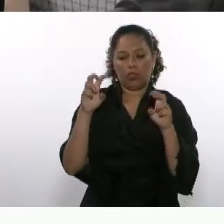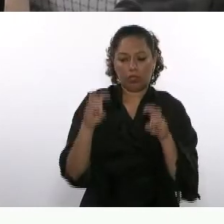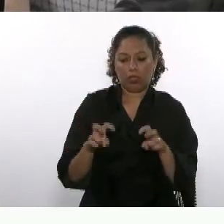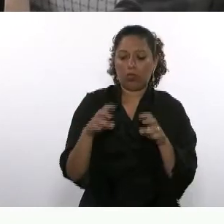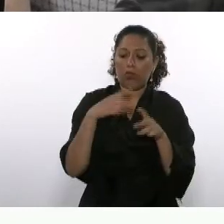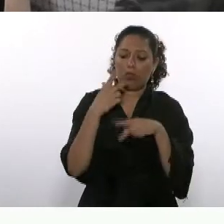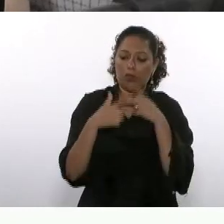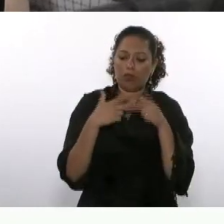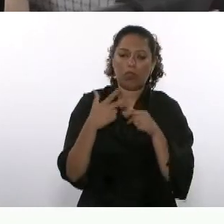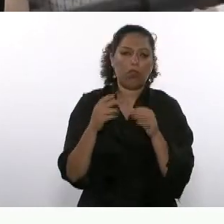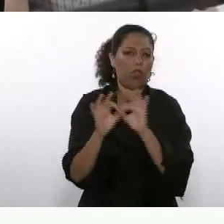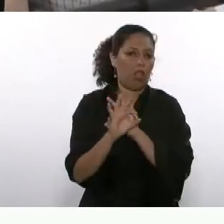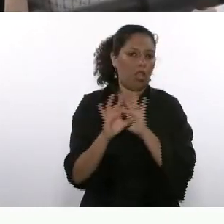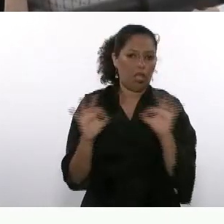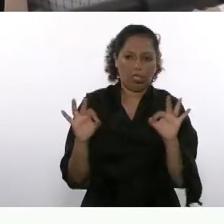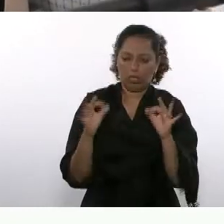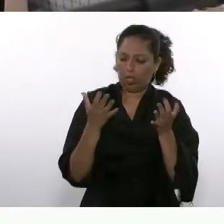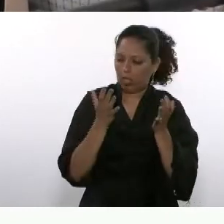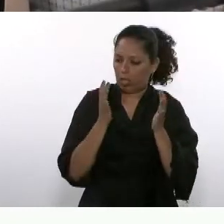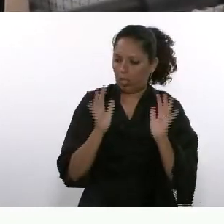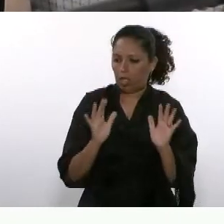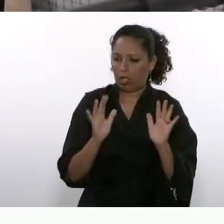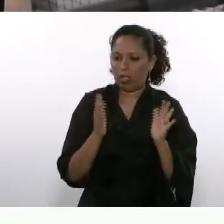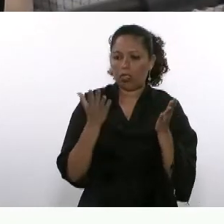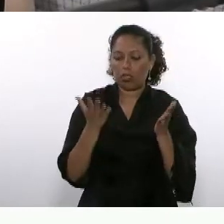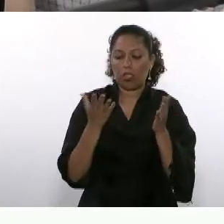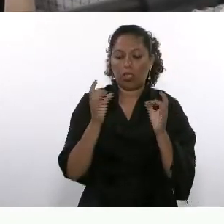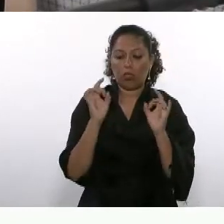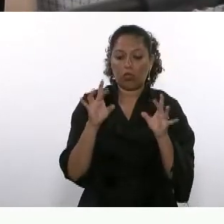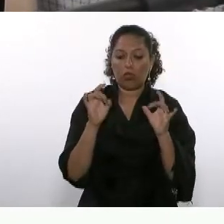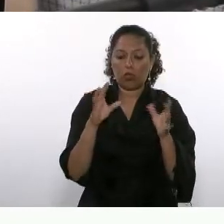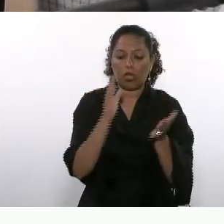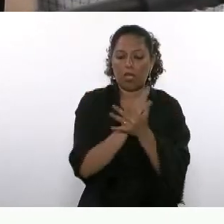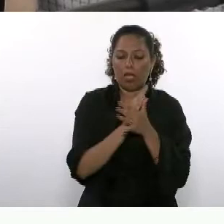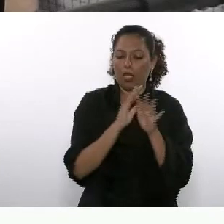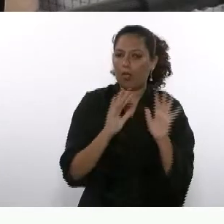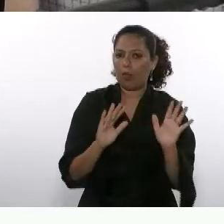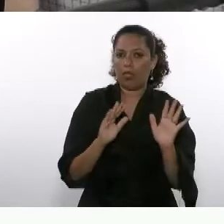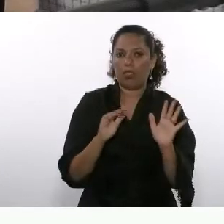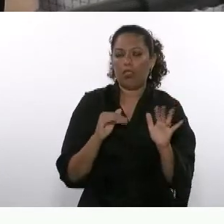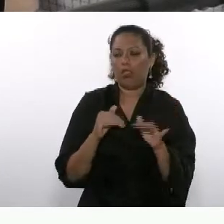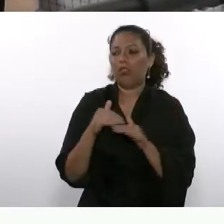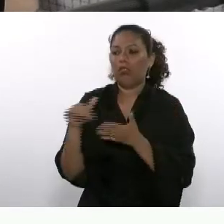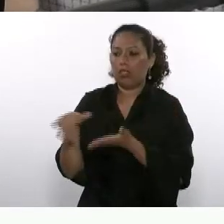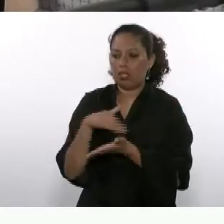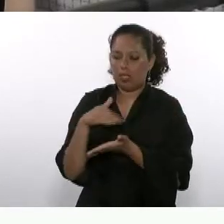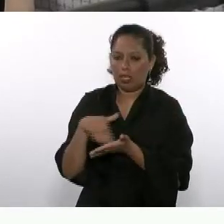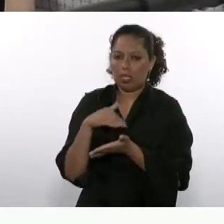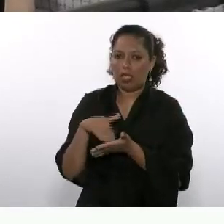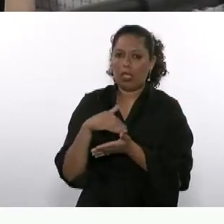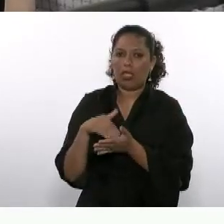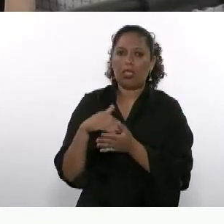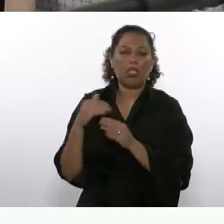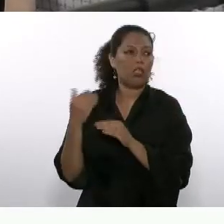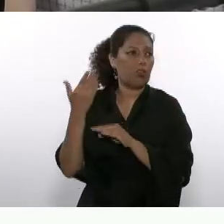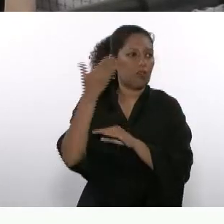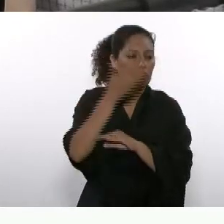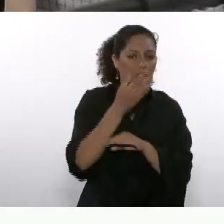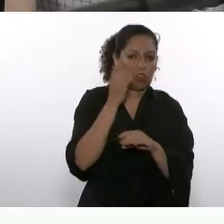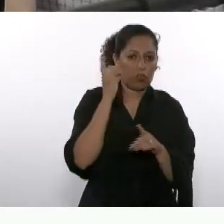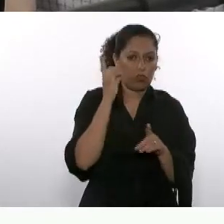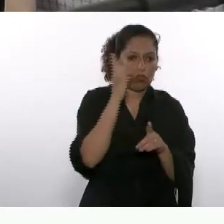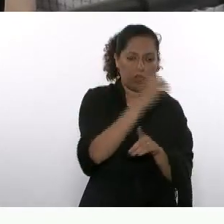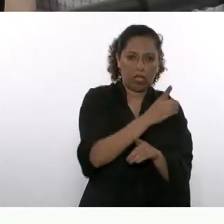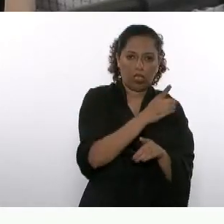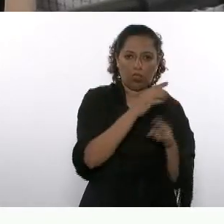olha, nada mais me interessa, apenas terminar o MIS. Então, o dinheiro entra na secretaria e é repassado integralmente para a obra do